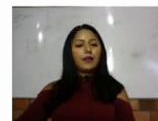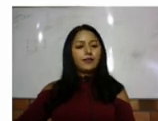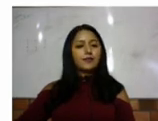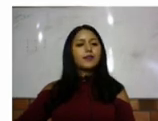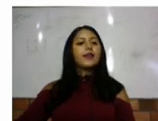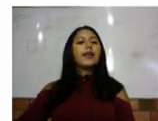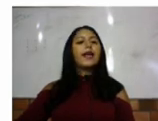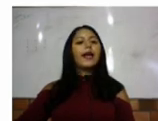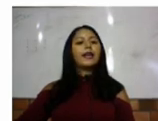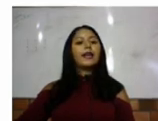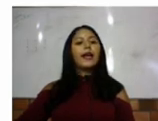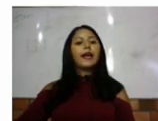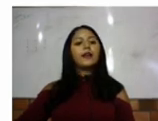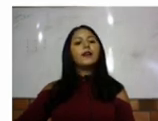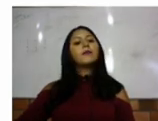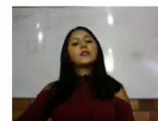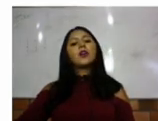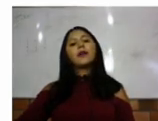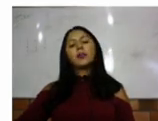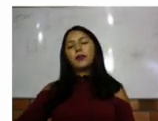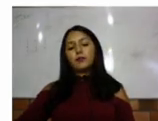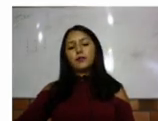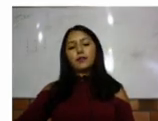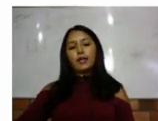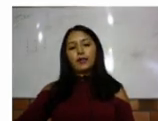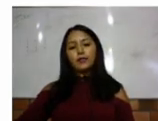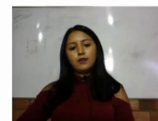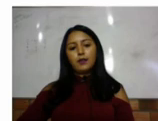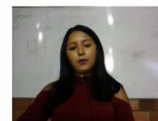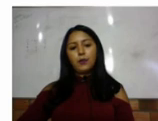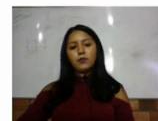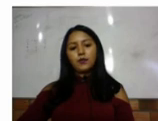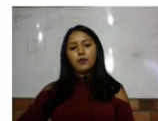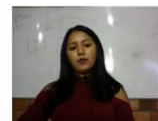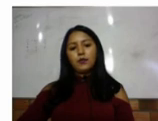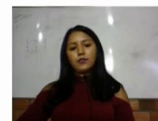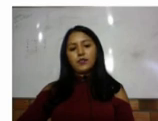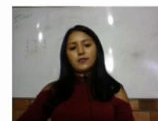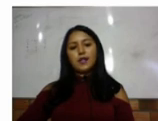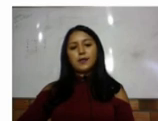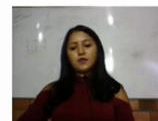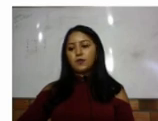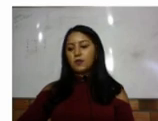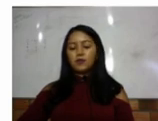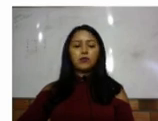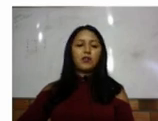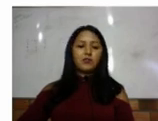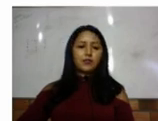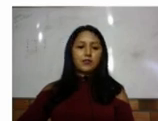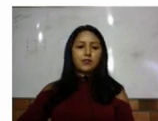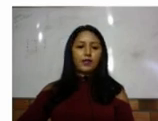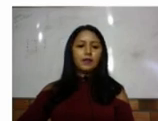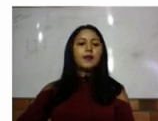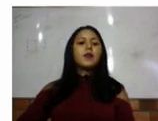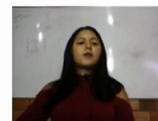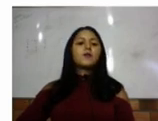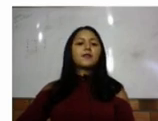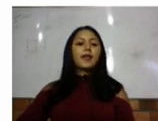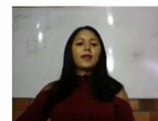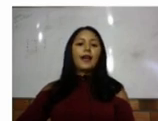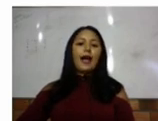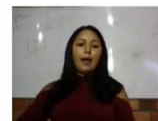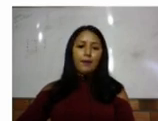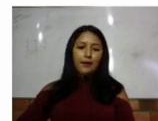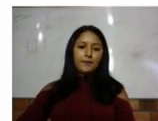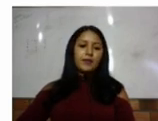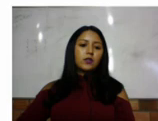tu falas e ele pessoalmente também tem uns ter tá bom você já sabem disso pois eu não lembro de vocês tem